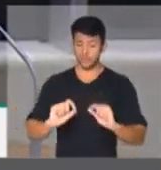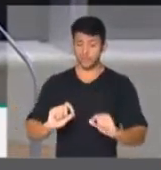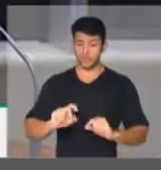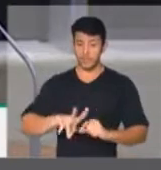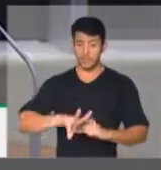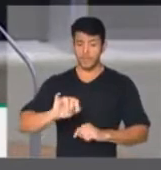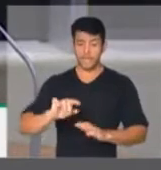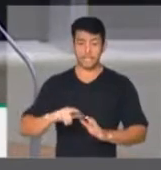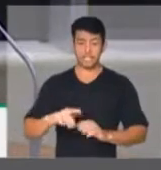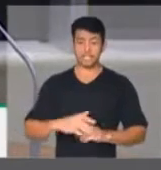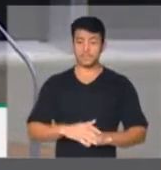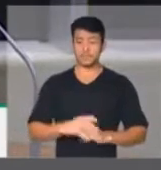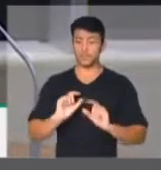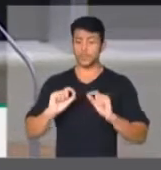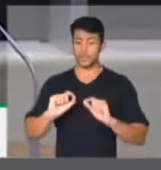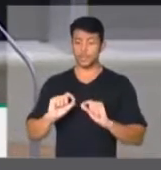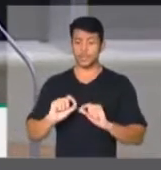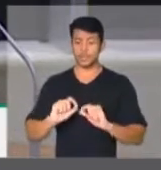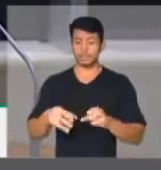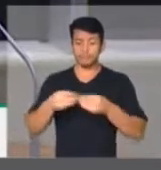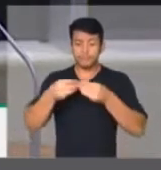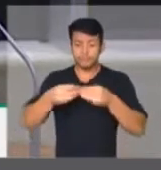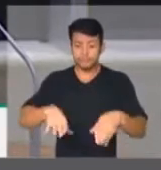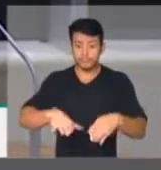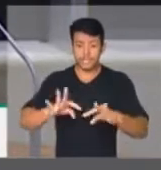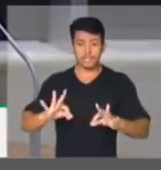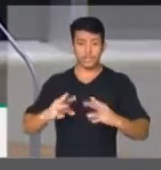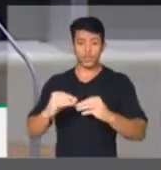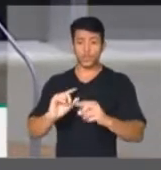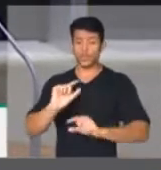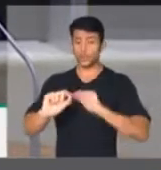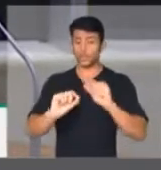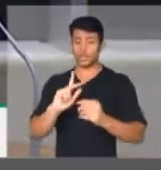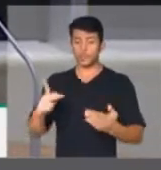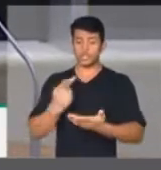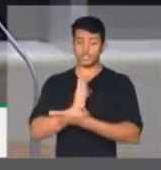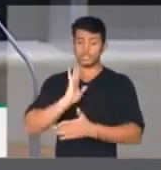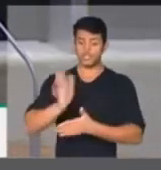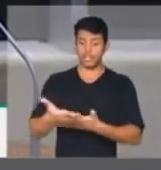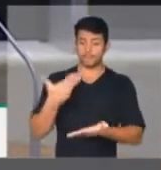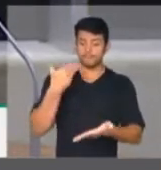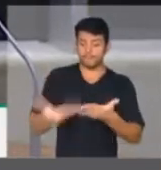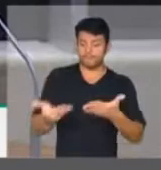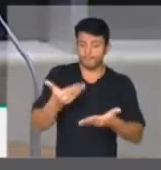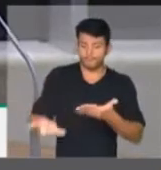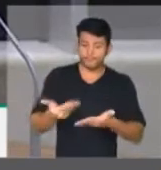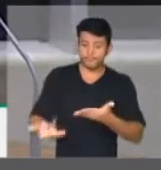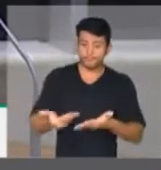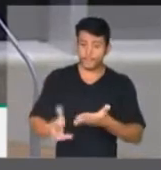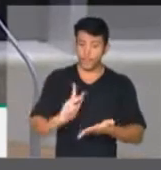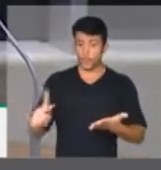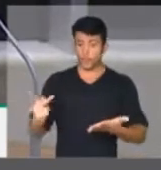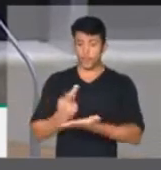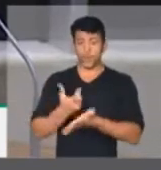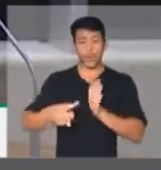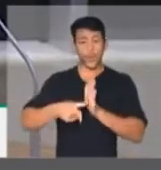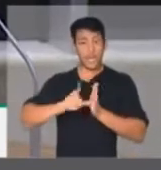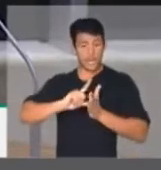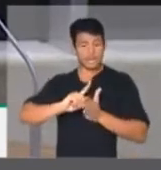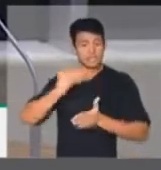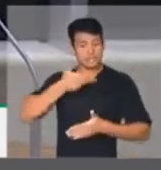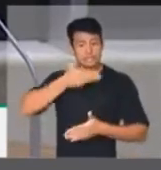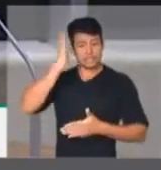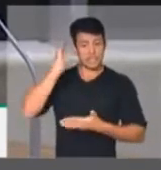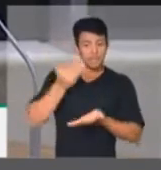uma negação daquilo que já começou a ser feito pelo governo ilegítimo do Michel